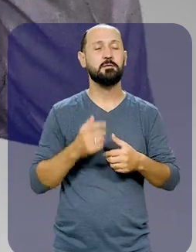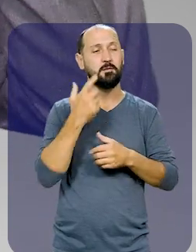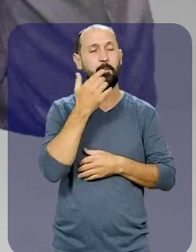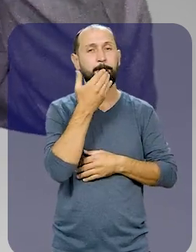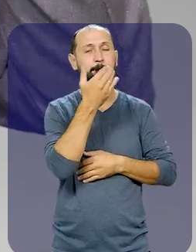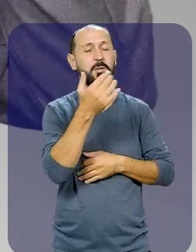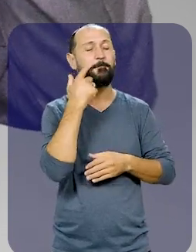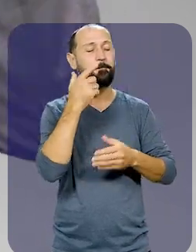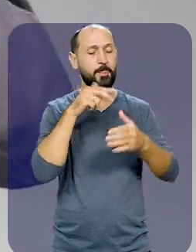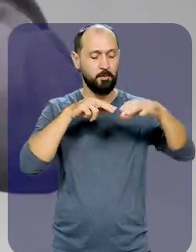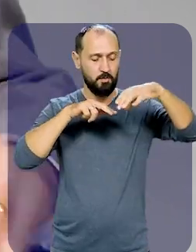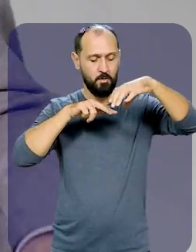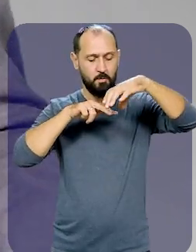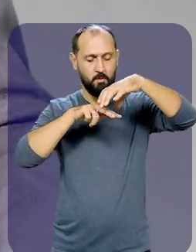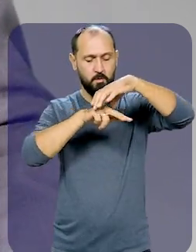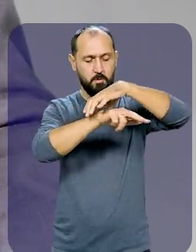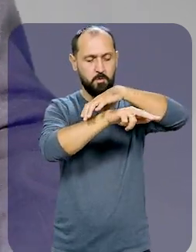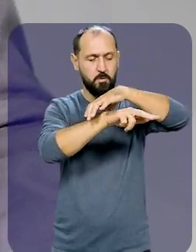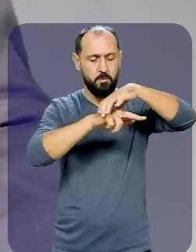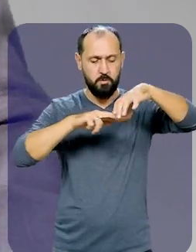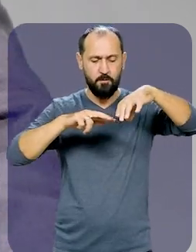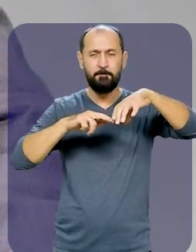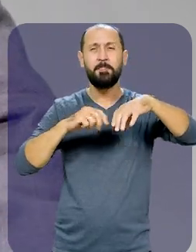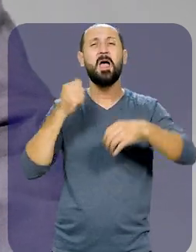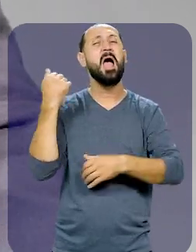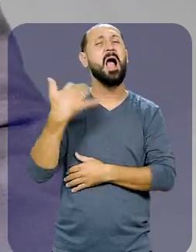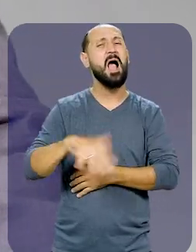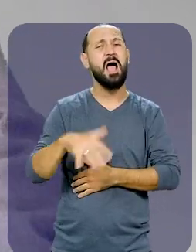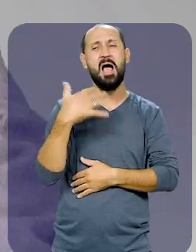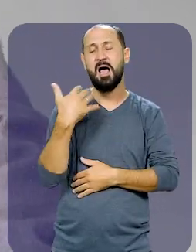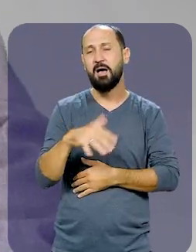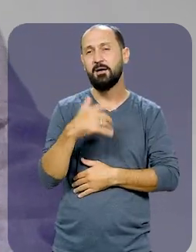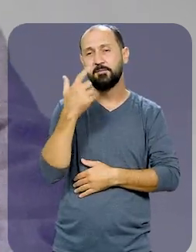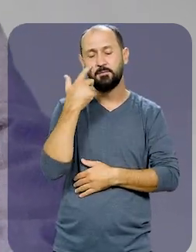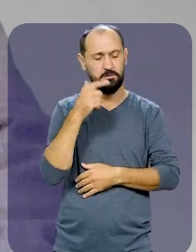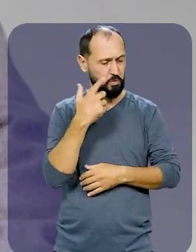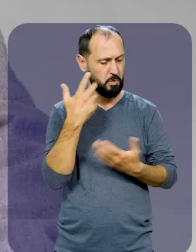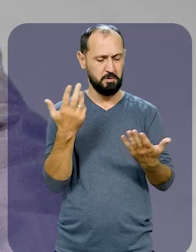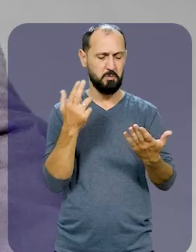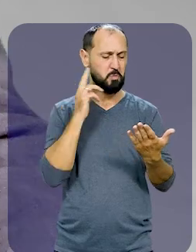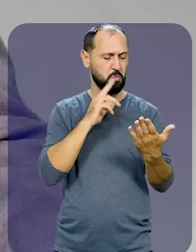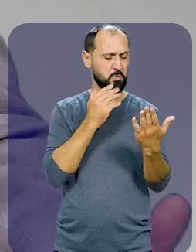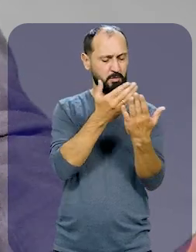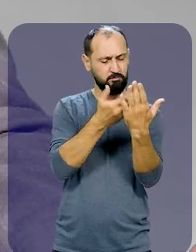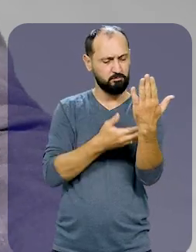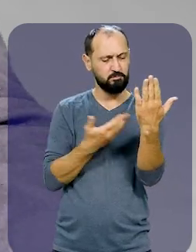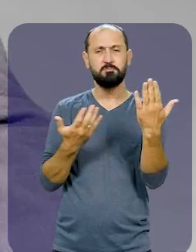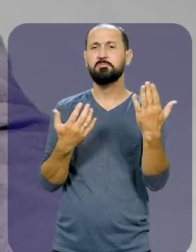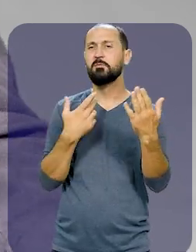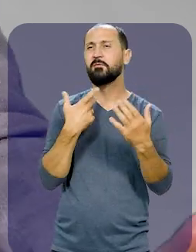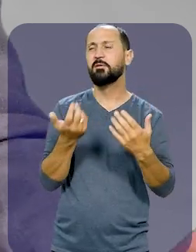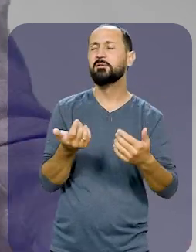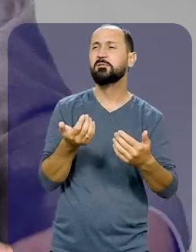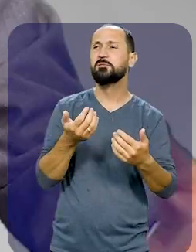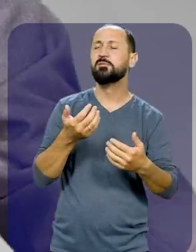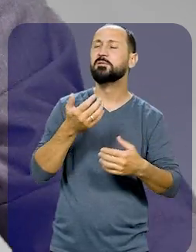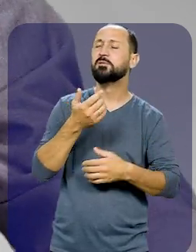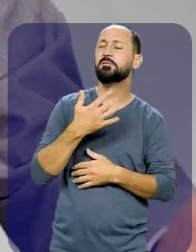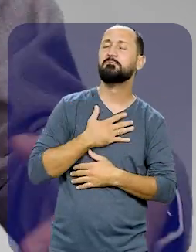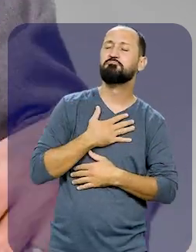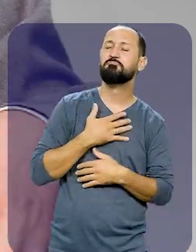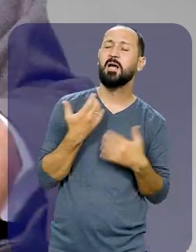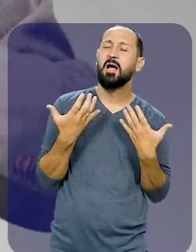uma ressonância nuclear magnética, um exame caríssimo e veio normal. E aí você fala que você está chateado, deprimido,